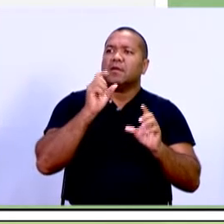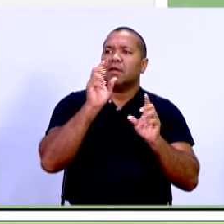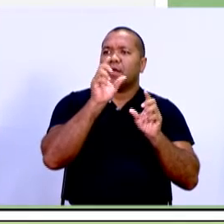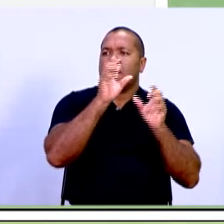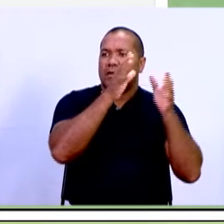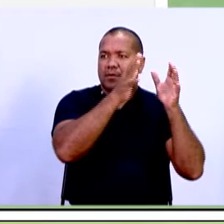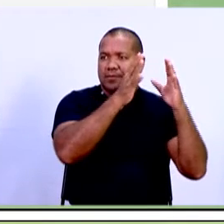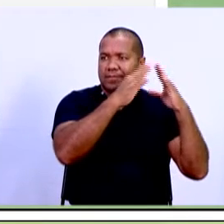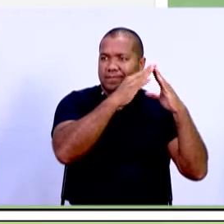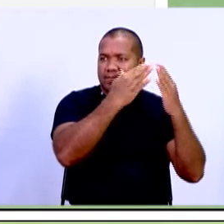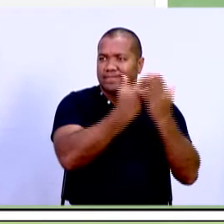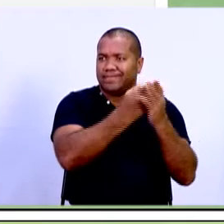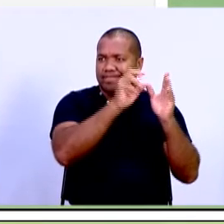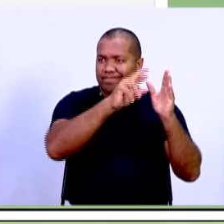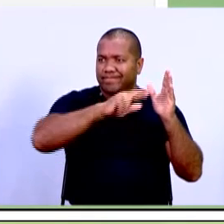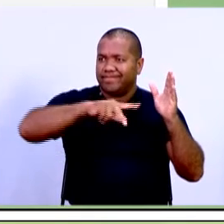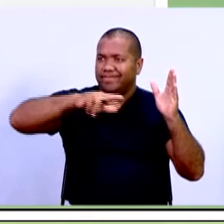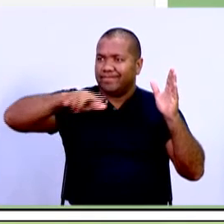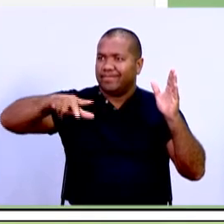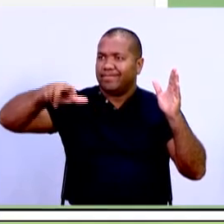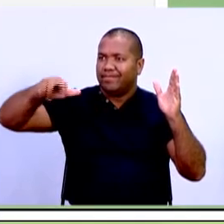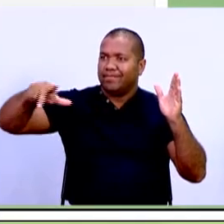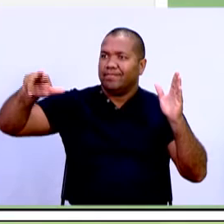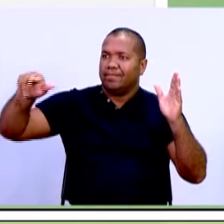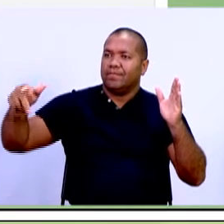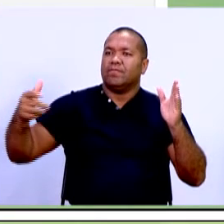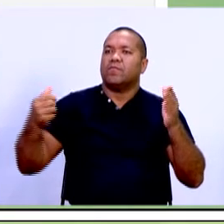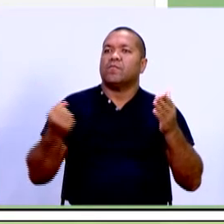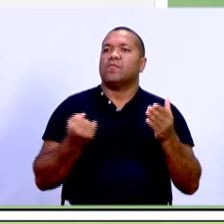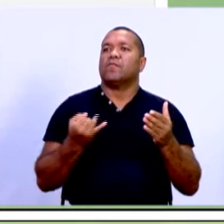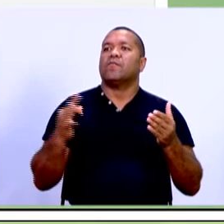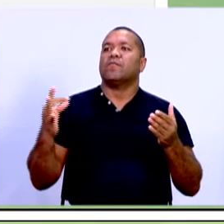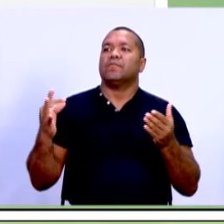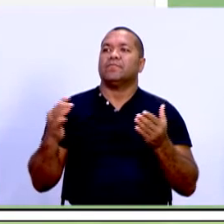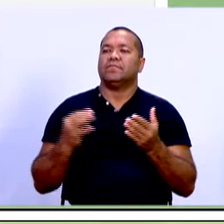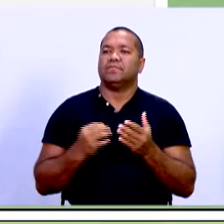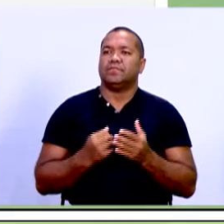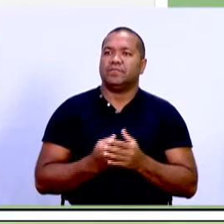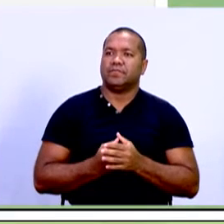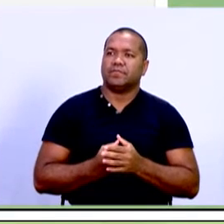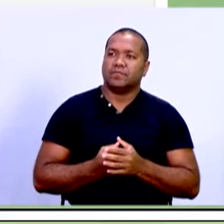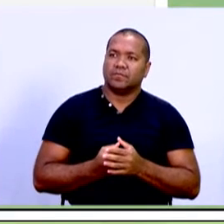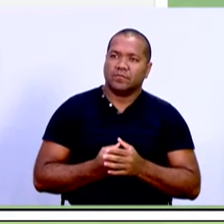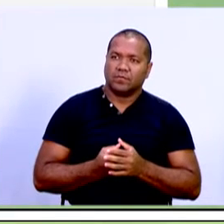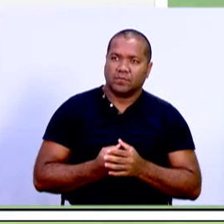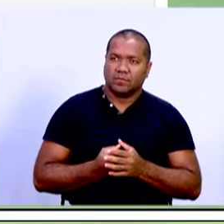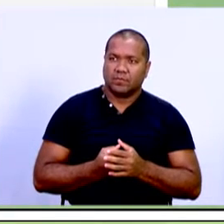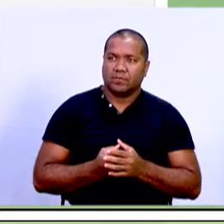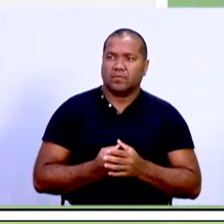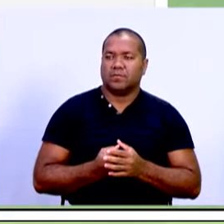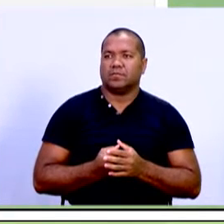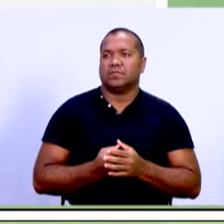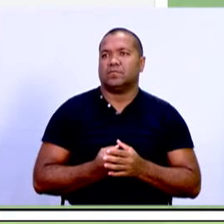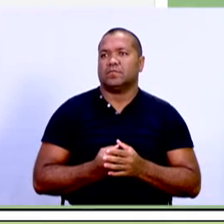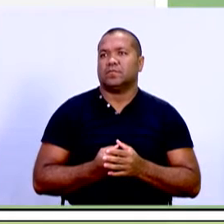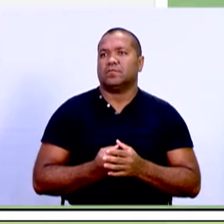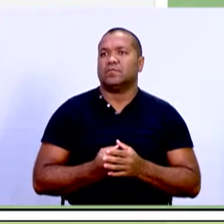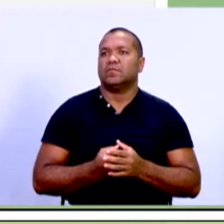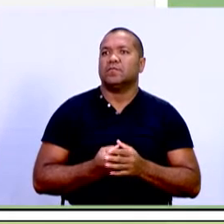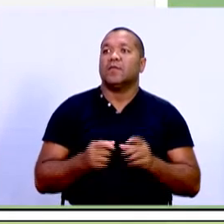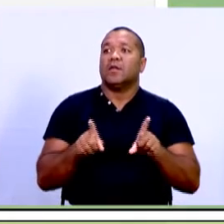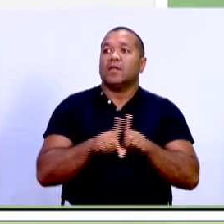eles conseguem ver numericamente nos gráficos quais são a quantidade de matrículas por campus. Também